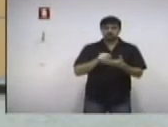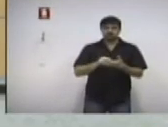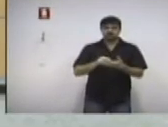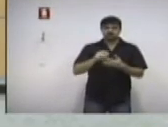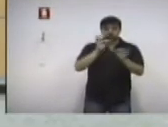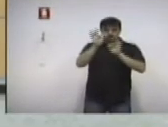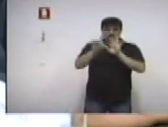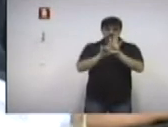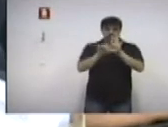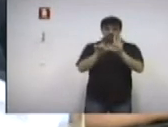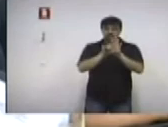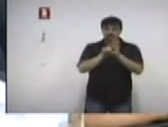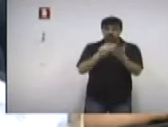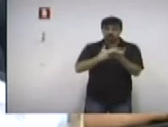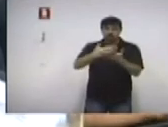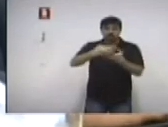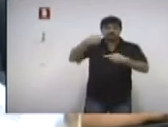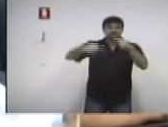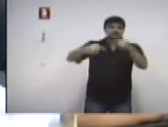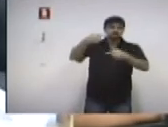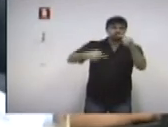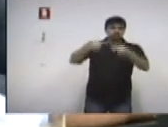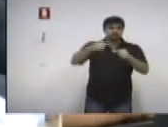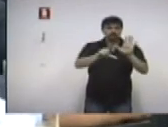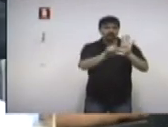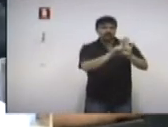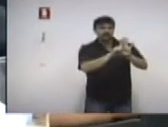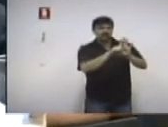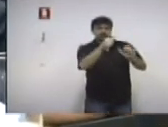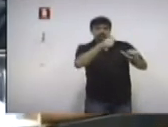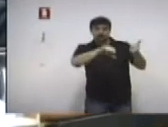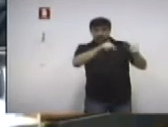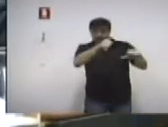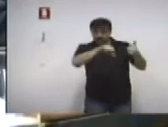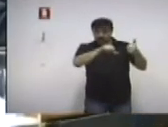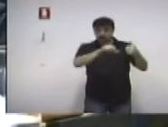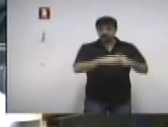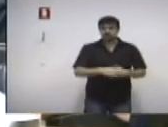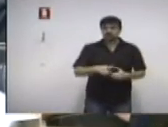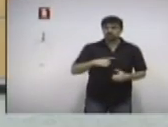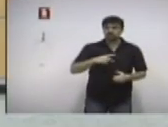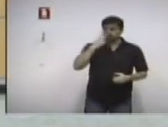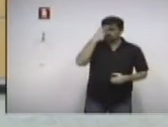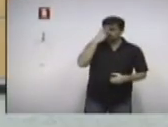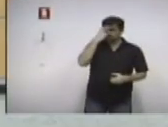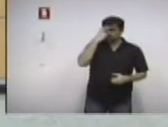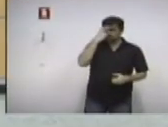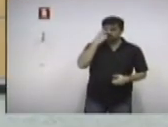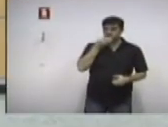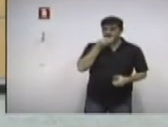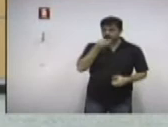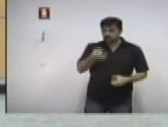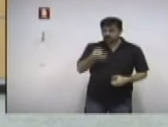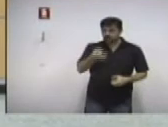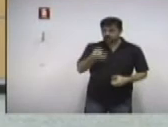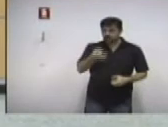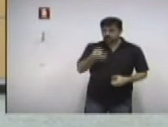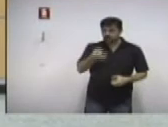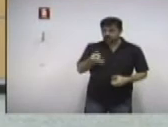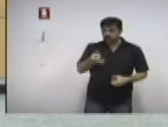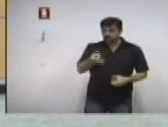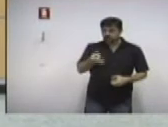de lei nº 32/14 executivo está em discussão a sua legalidade ninguém quer Doutor Fábio pois não